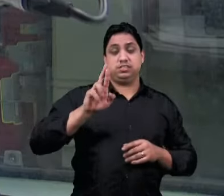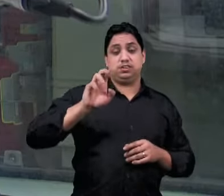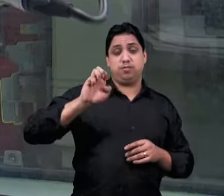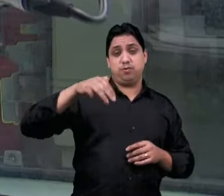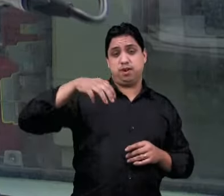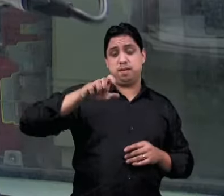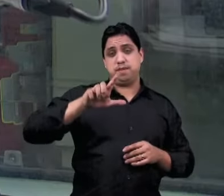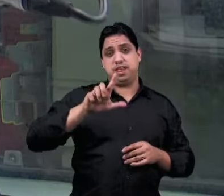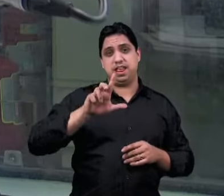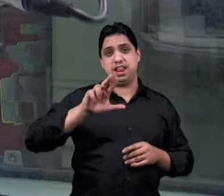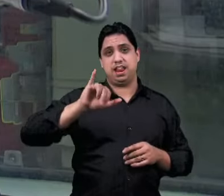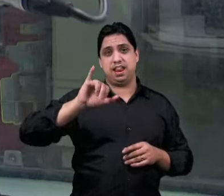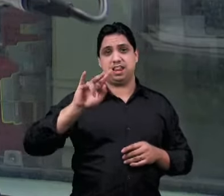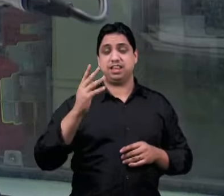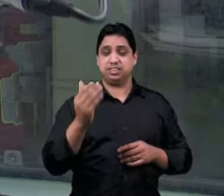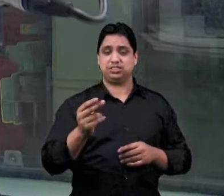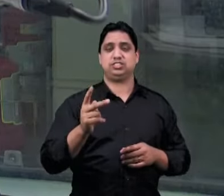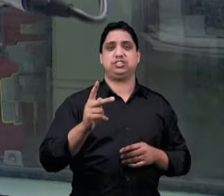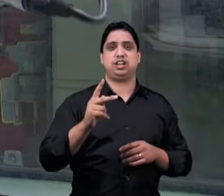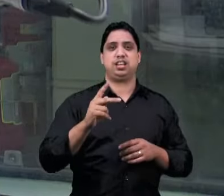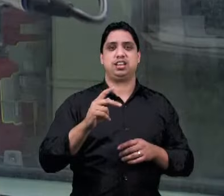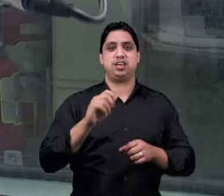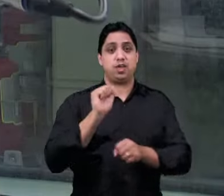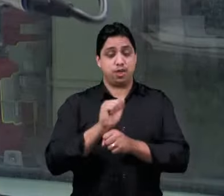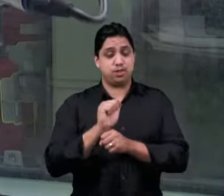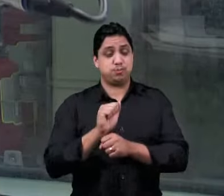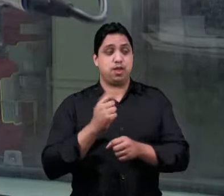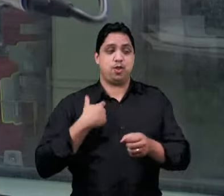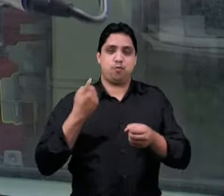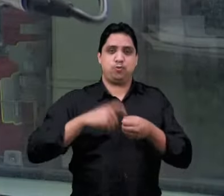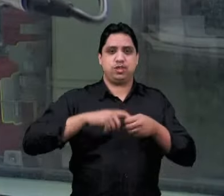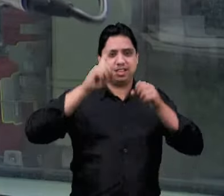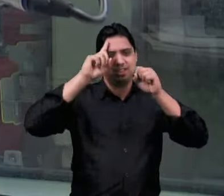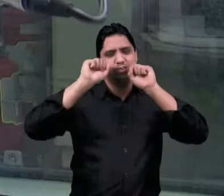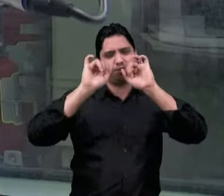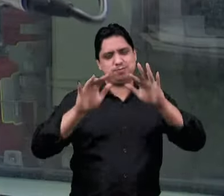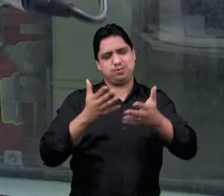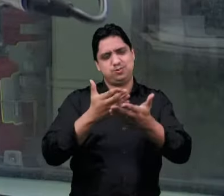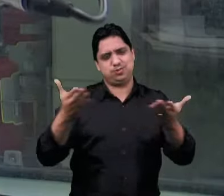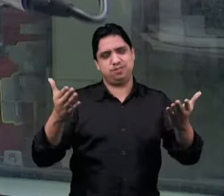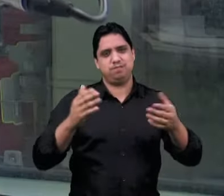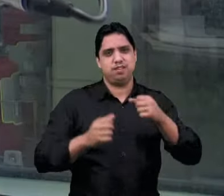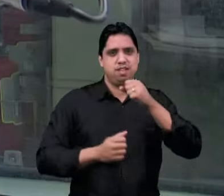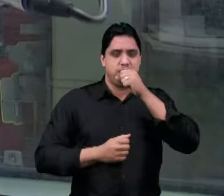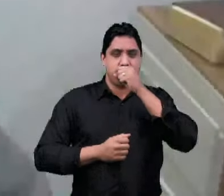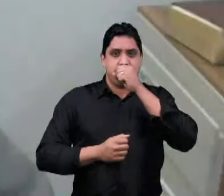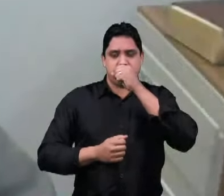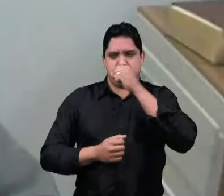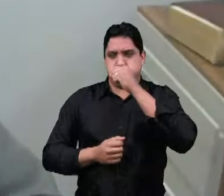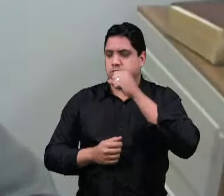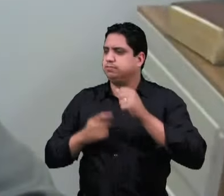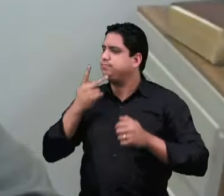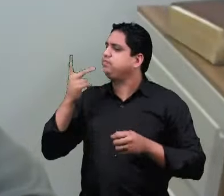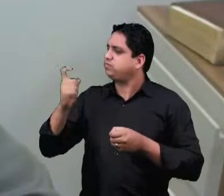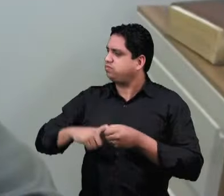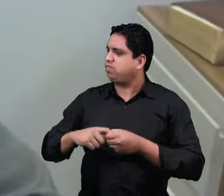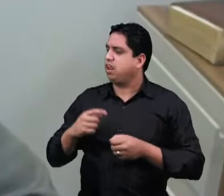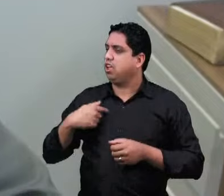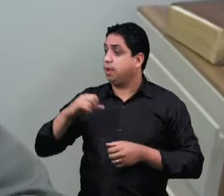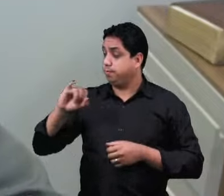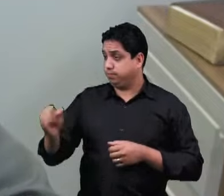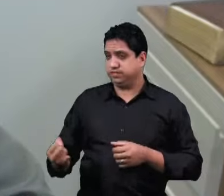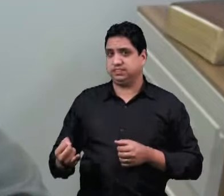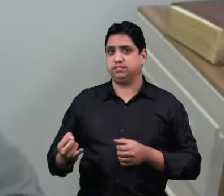me aguardam e aguardam o meu retorno. Que Deus abençoe a todos. Falando em retorno, pastor, eu quero aproveitar aqui o link,